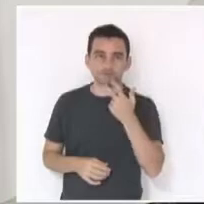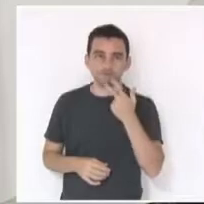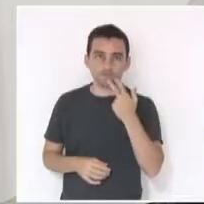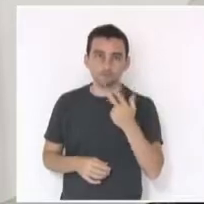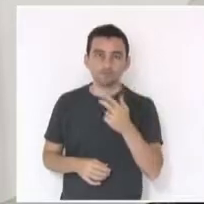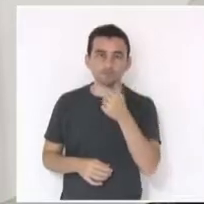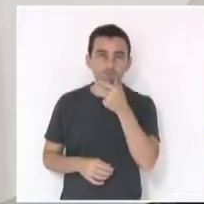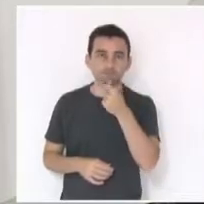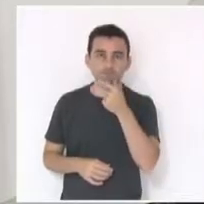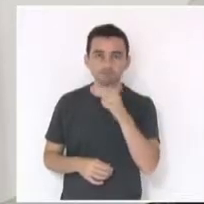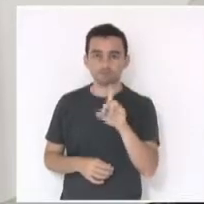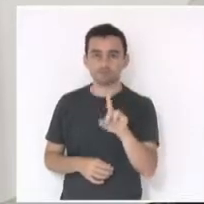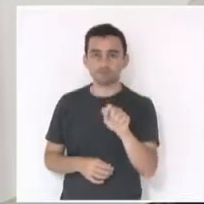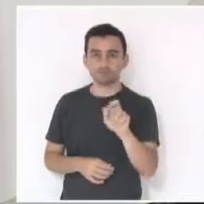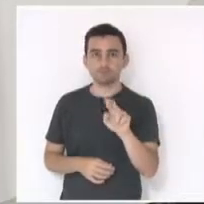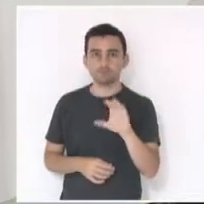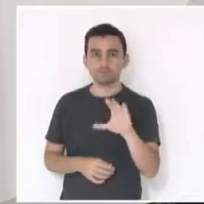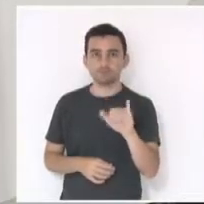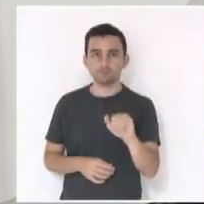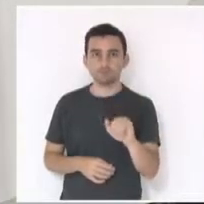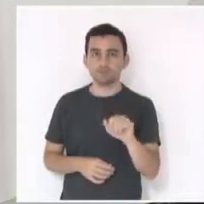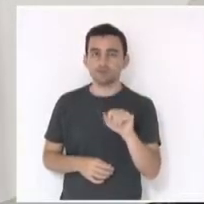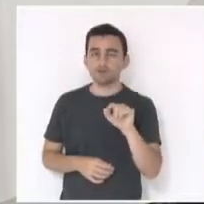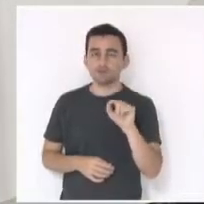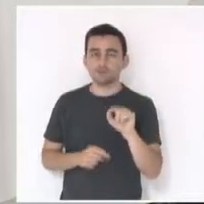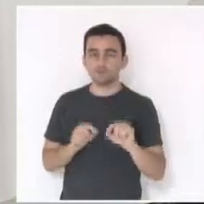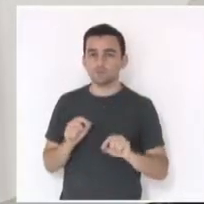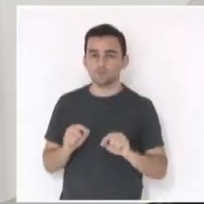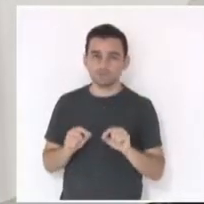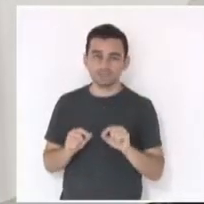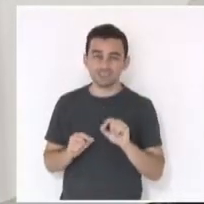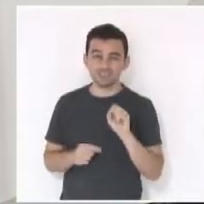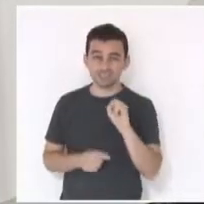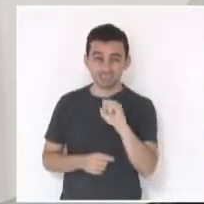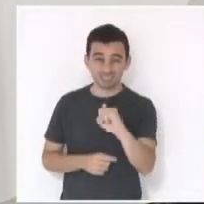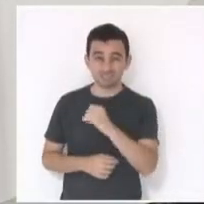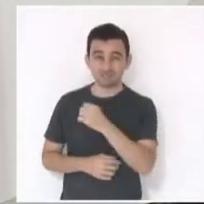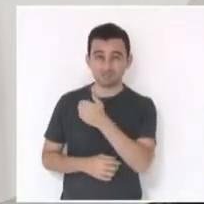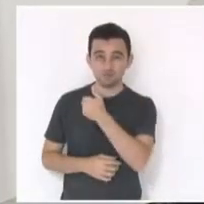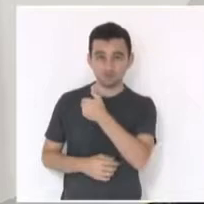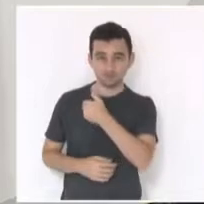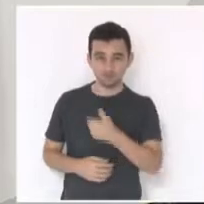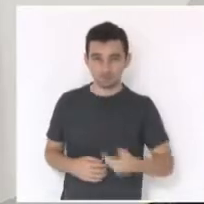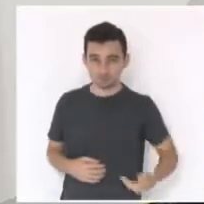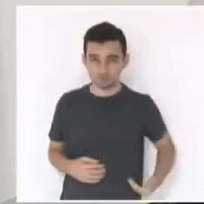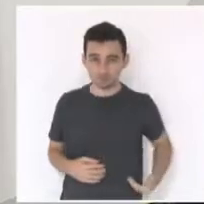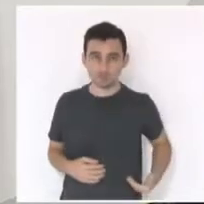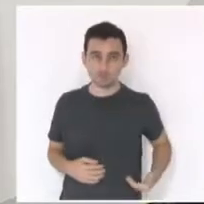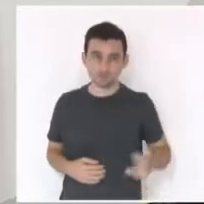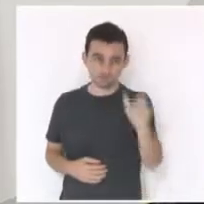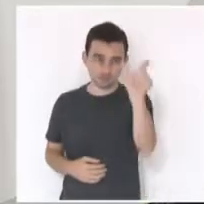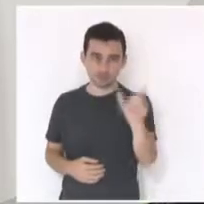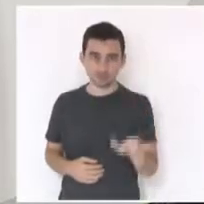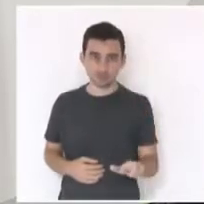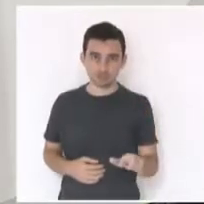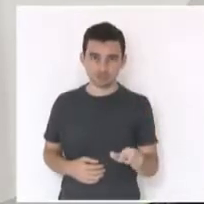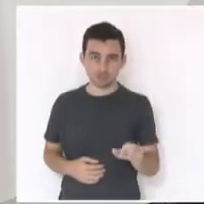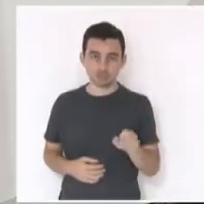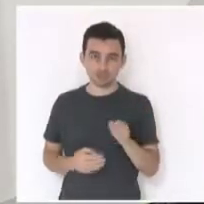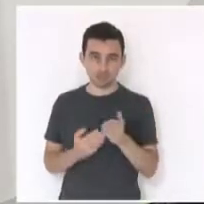Ribeiro o que se os governadores e não construir 100